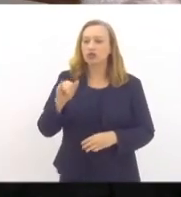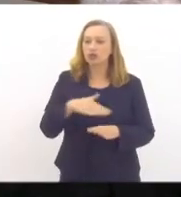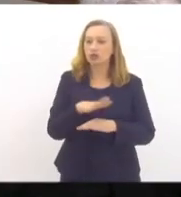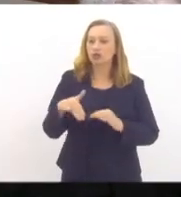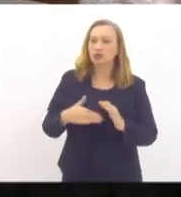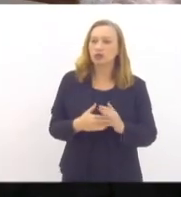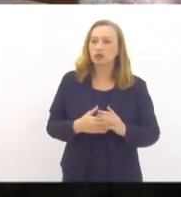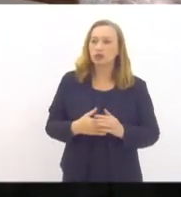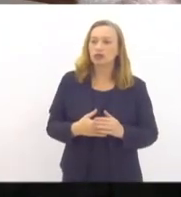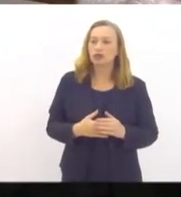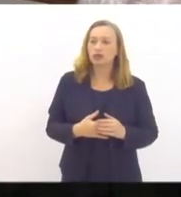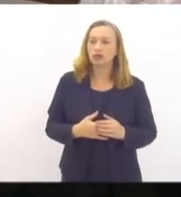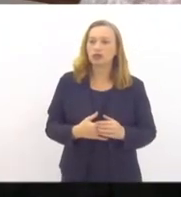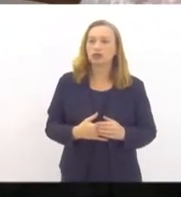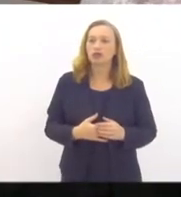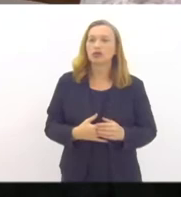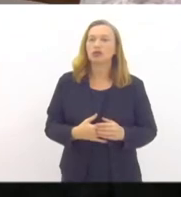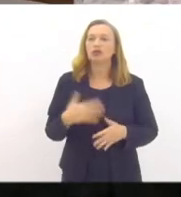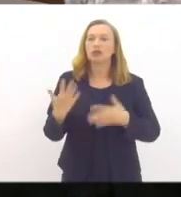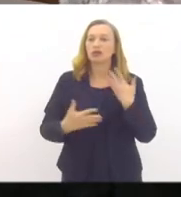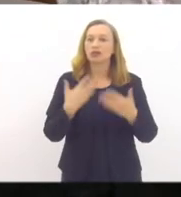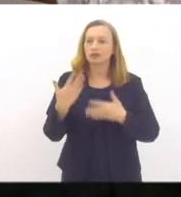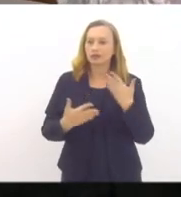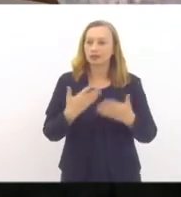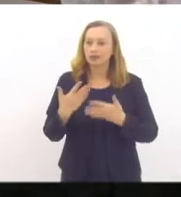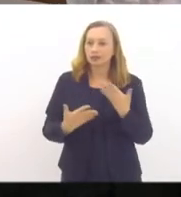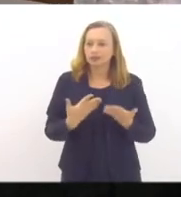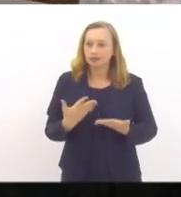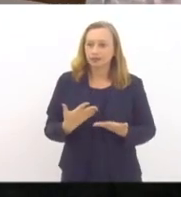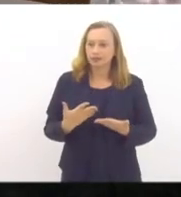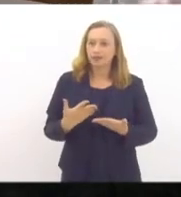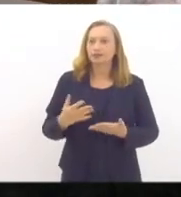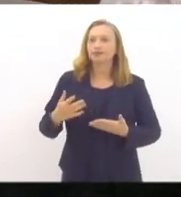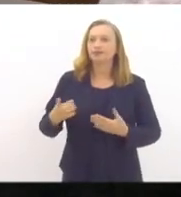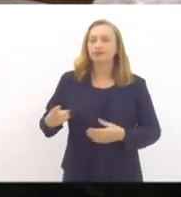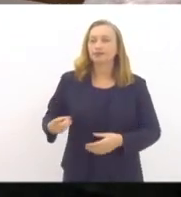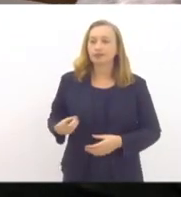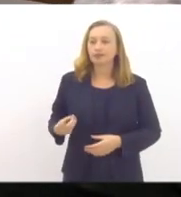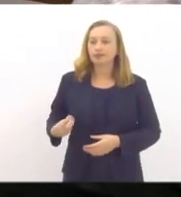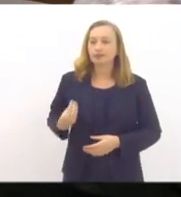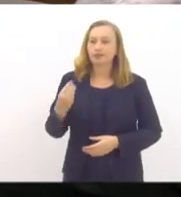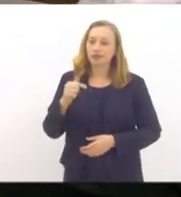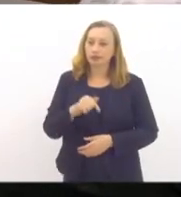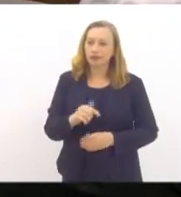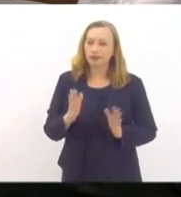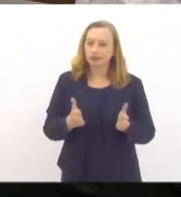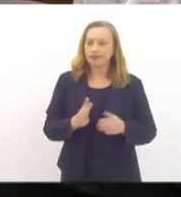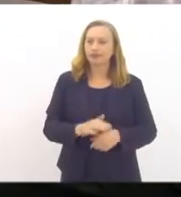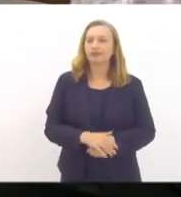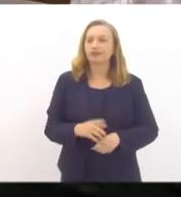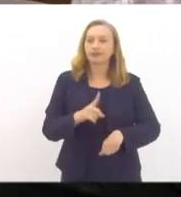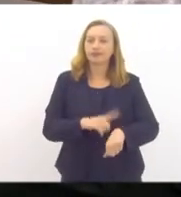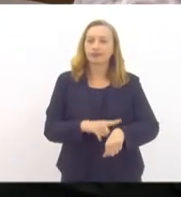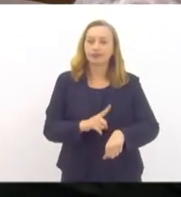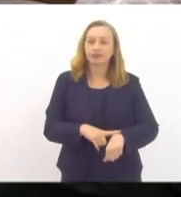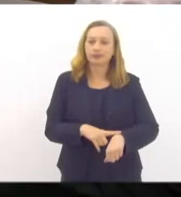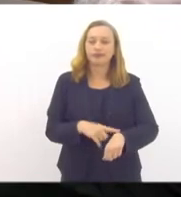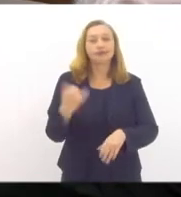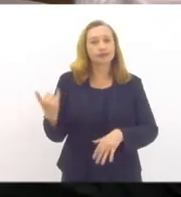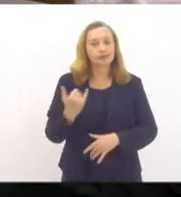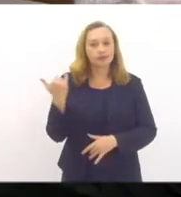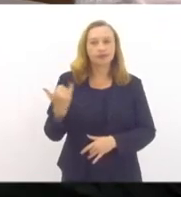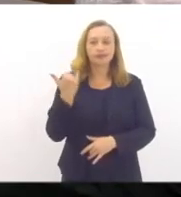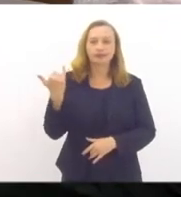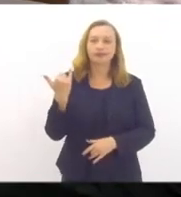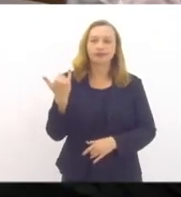todas e a todes. Com muita alegria, né, que a gente pode estar aqui hoje, né? nesse momento tão